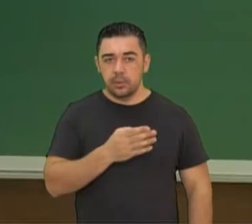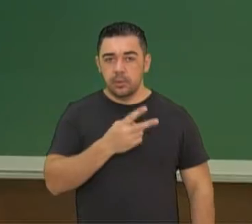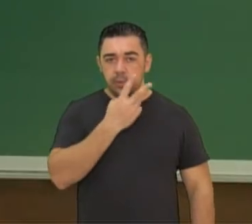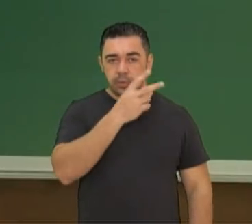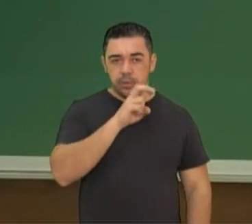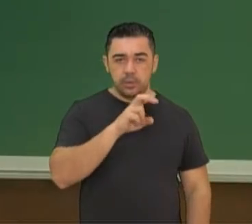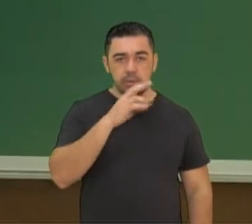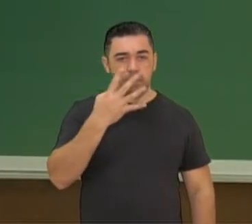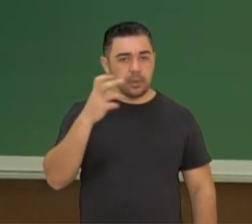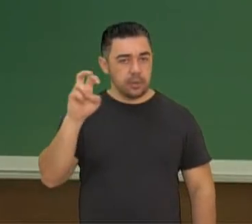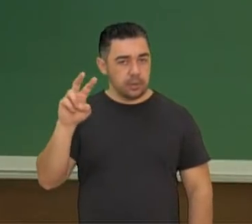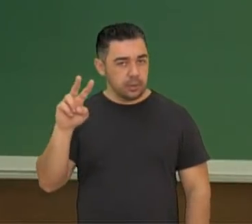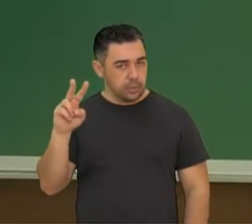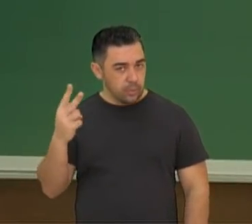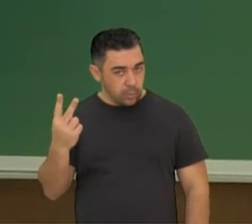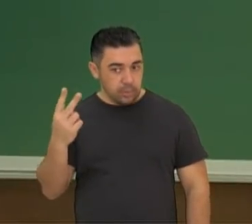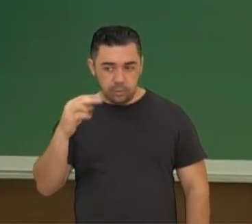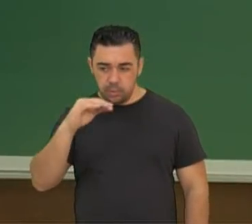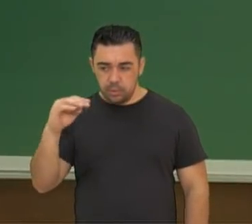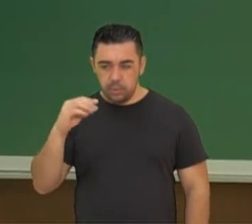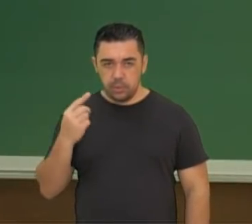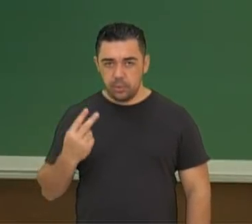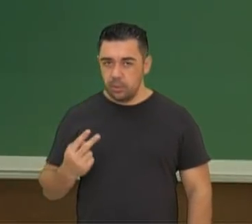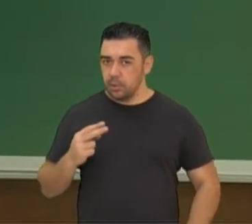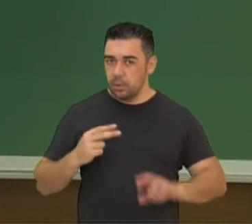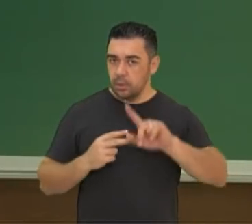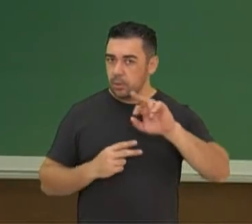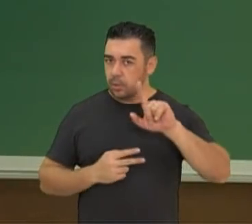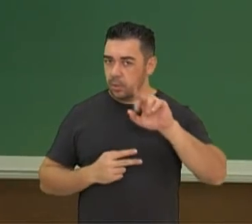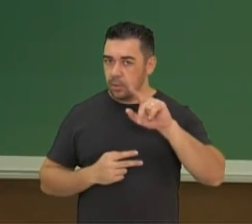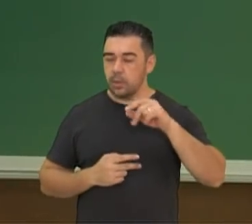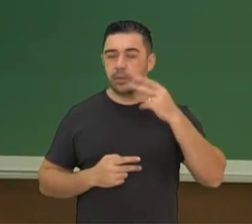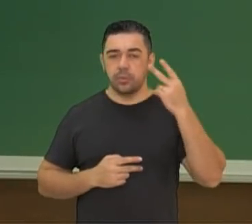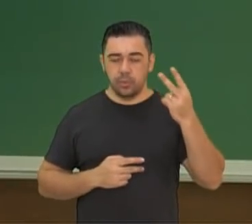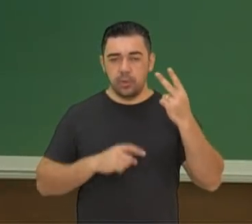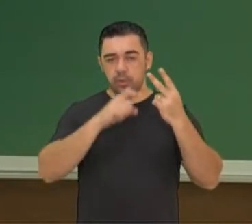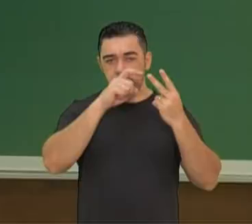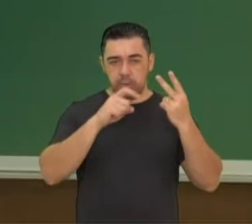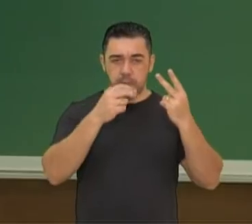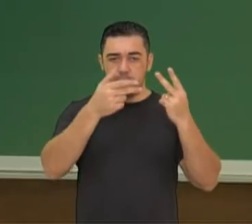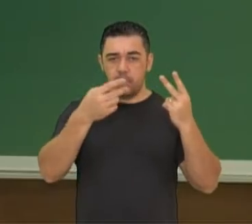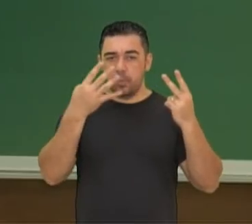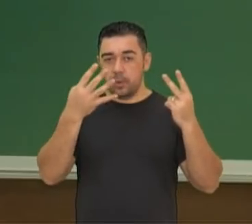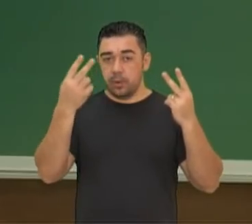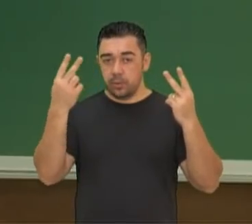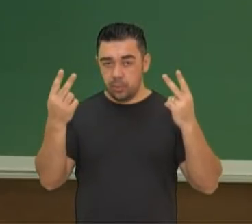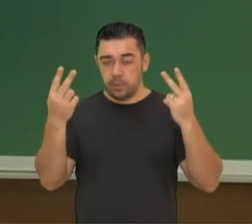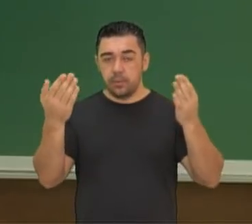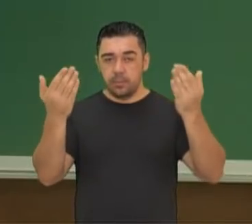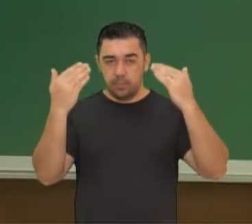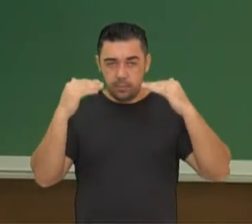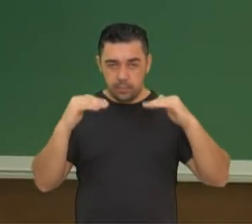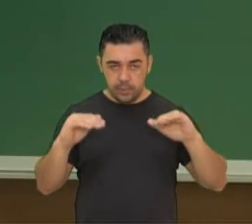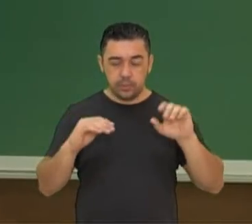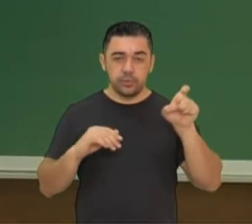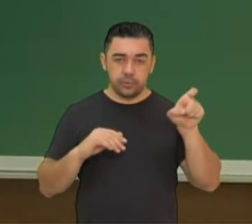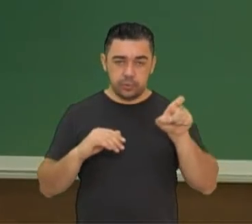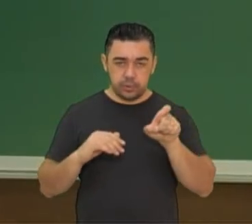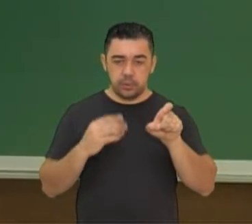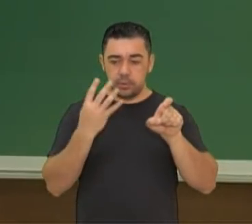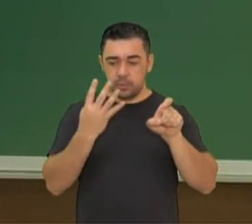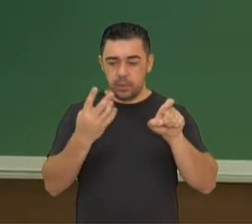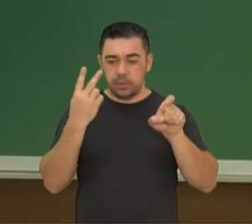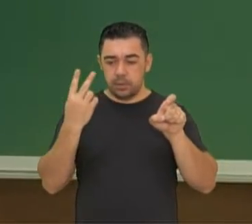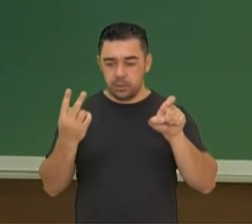sobre 2. Isso não está certo. Numa linha você escreve 2x igual a 42, na outra linha você escreve x